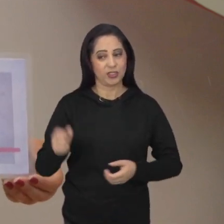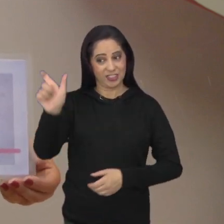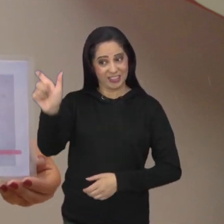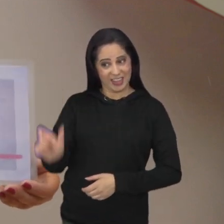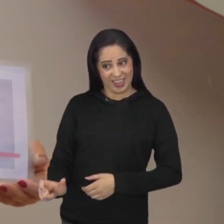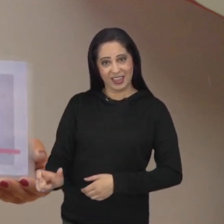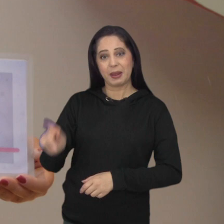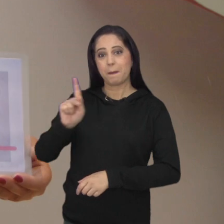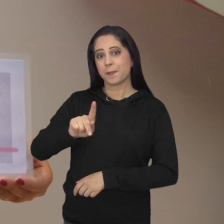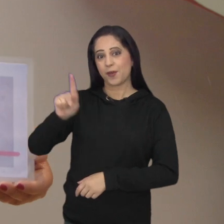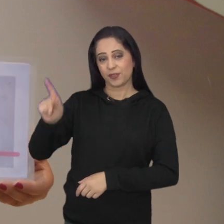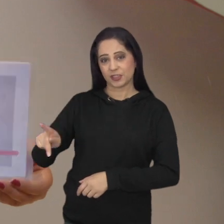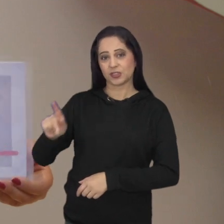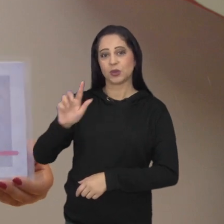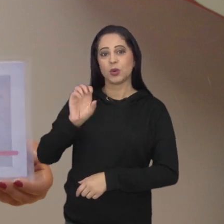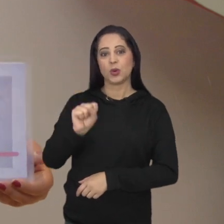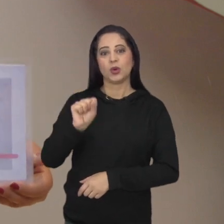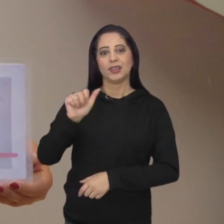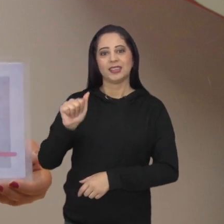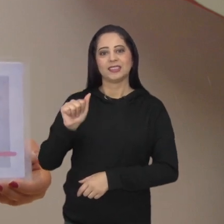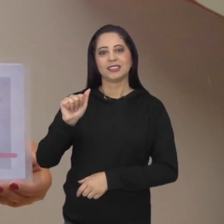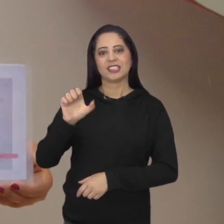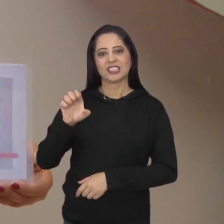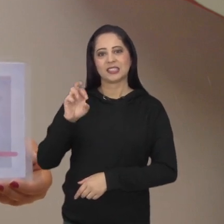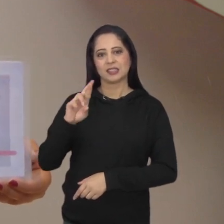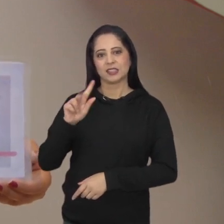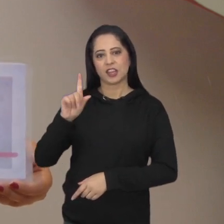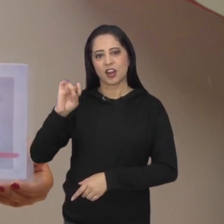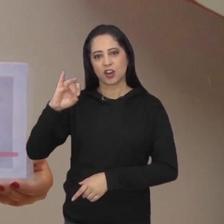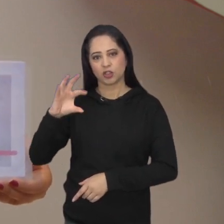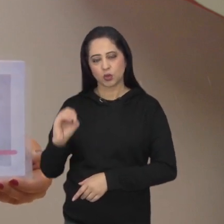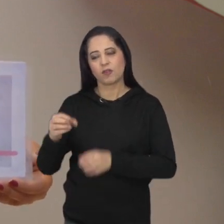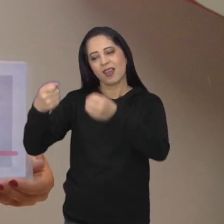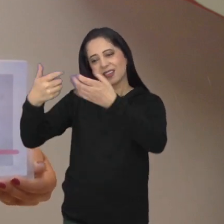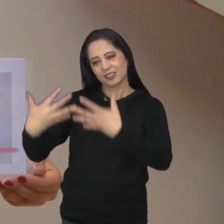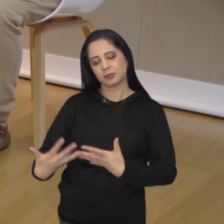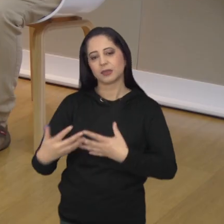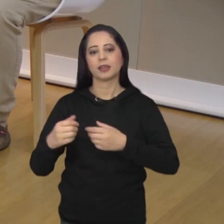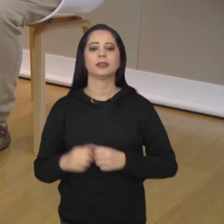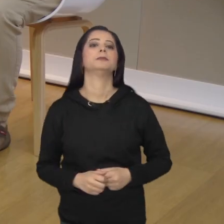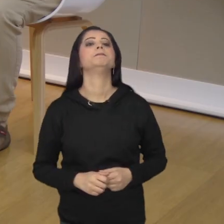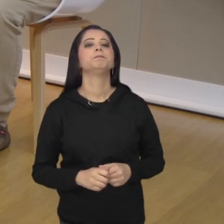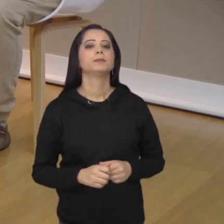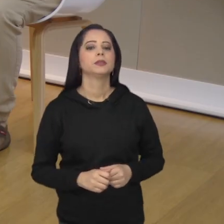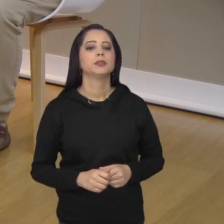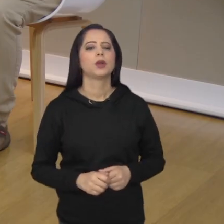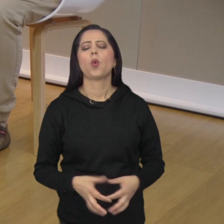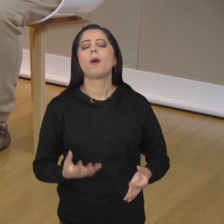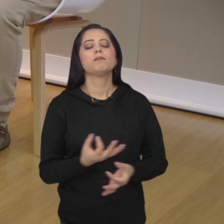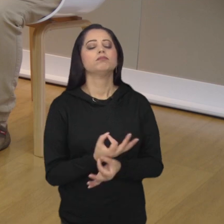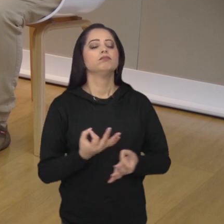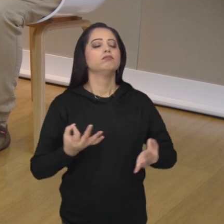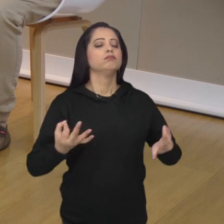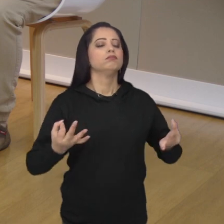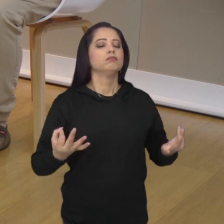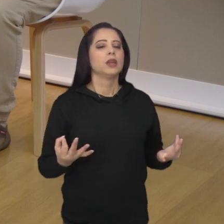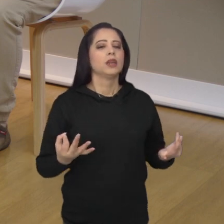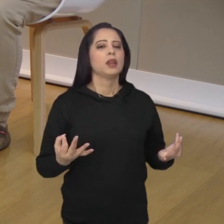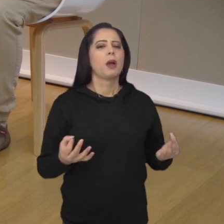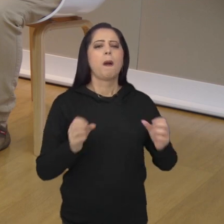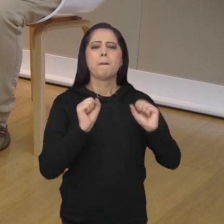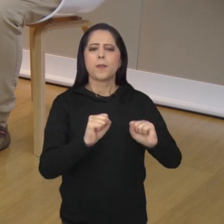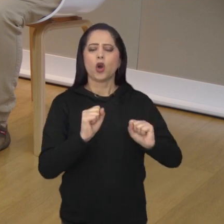da prática é o professor de meditação Sérgio Peixoto Júnior. Sérgio, por meio da meditação, é